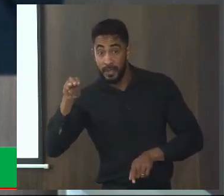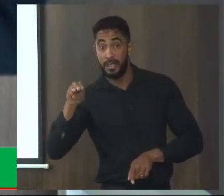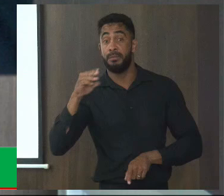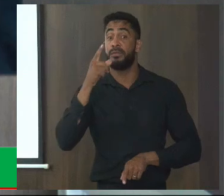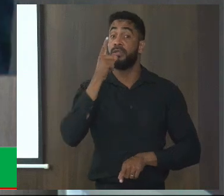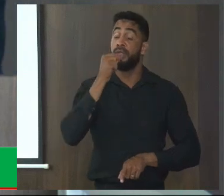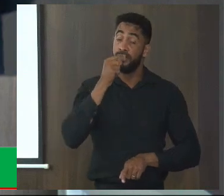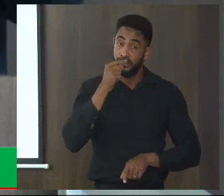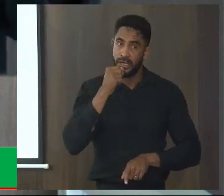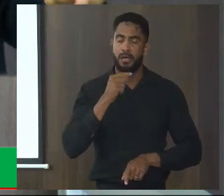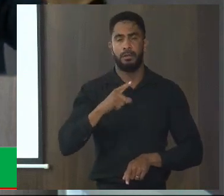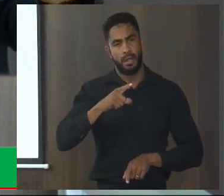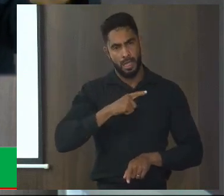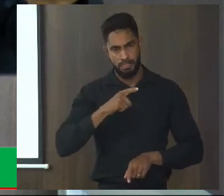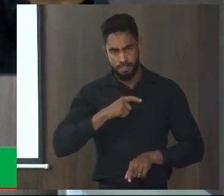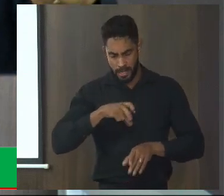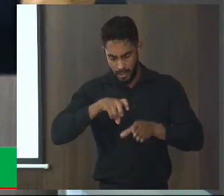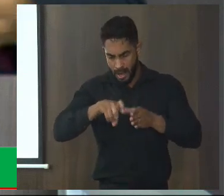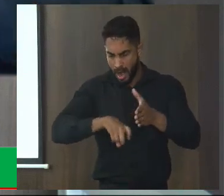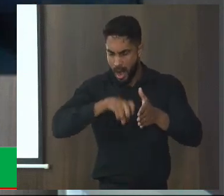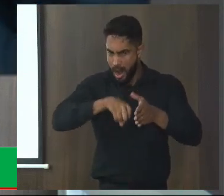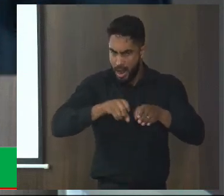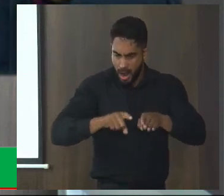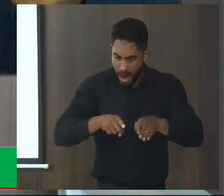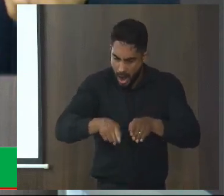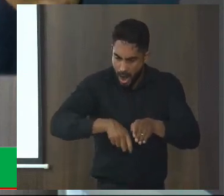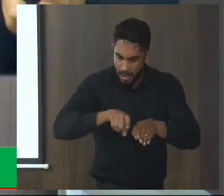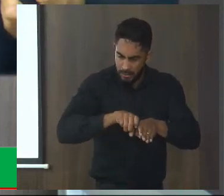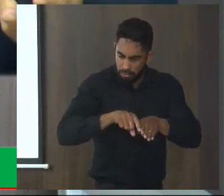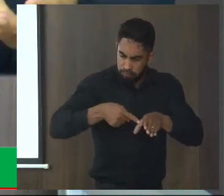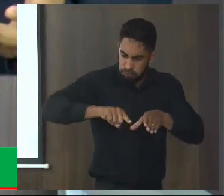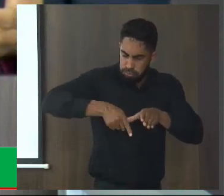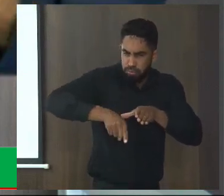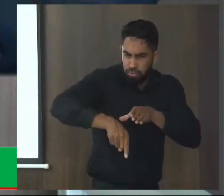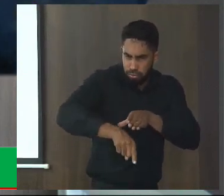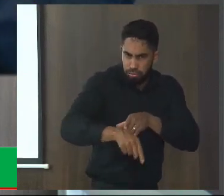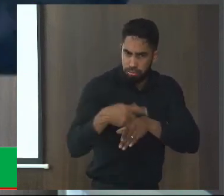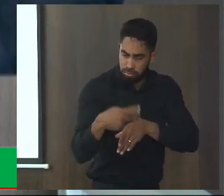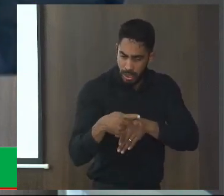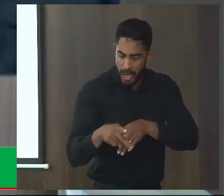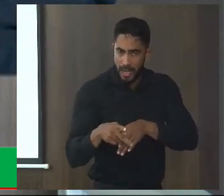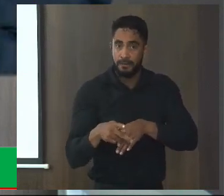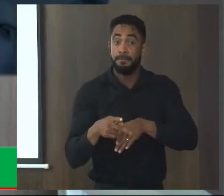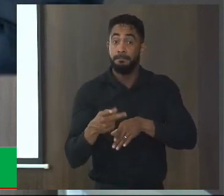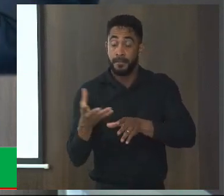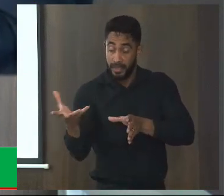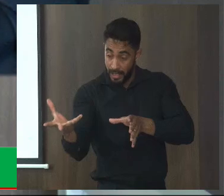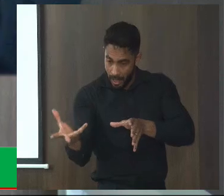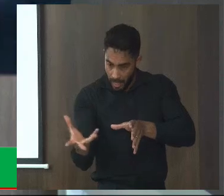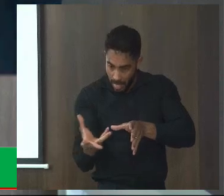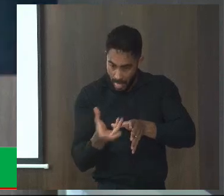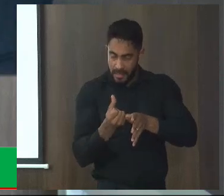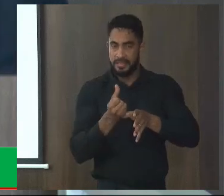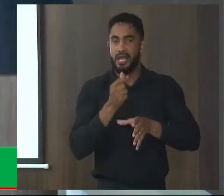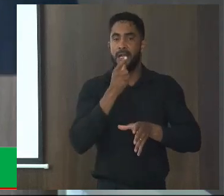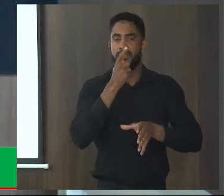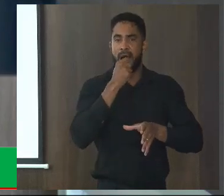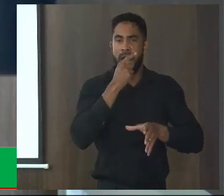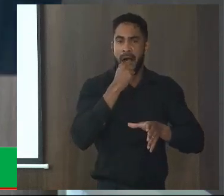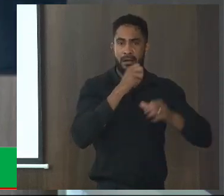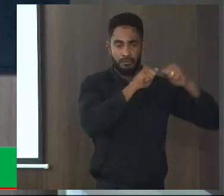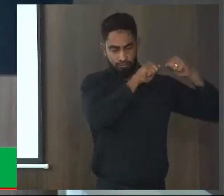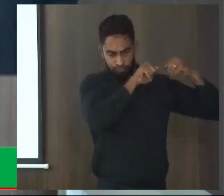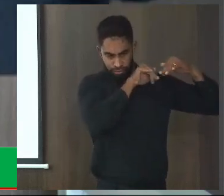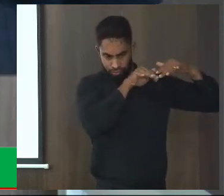tem uma cava, que é onde eles mineram hoje, é uma cava que está bem profunda, e que recebe uma carga de água das